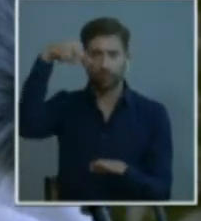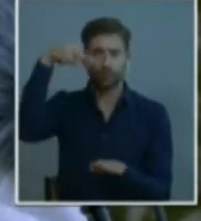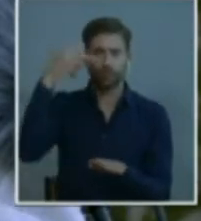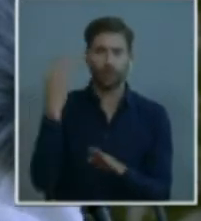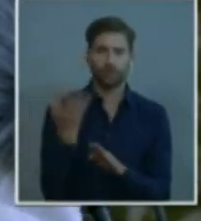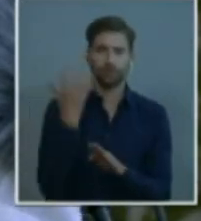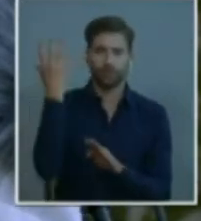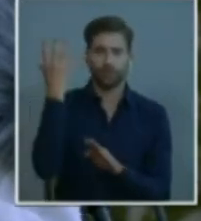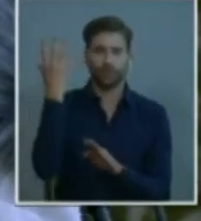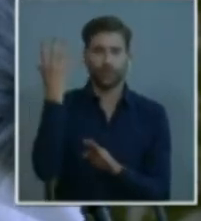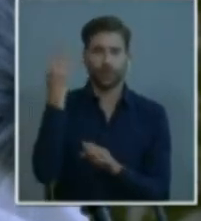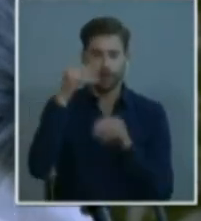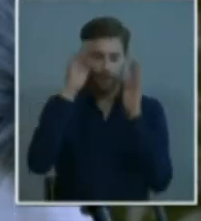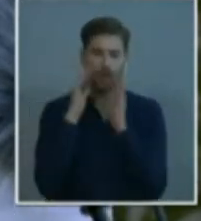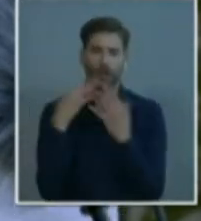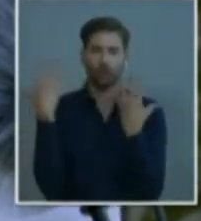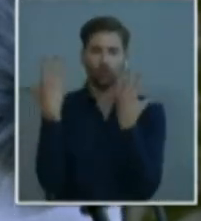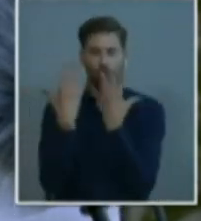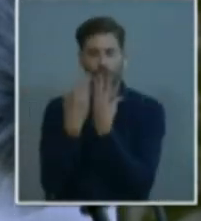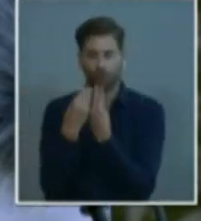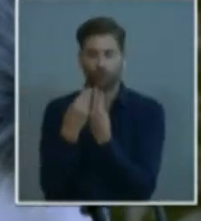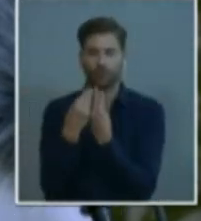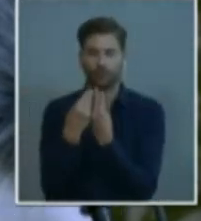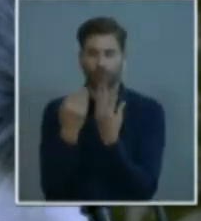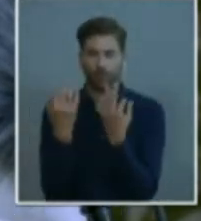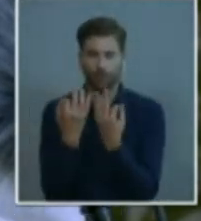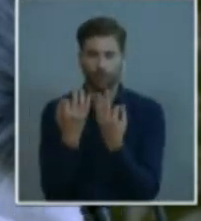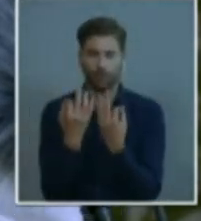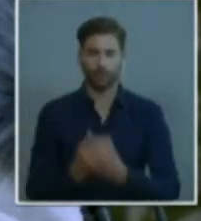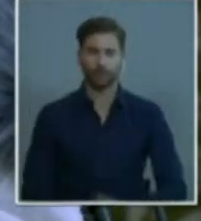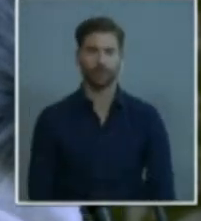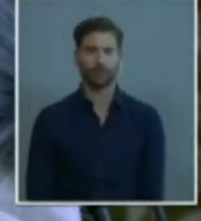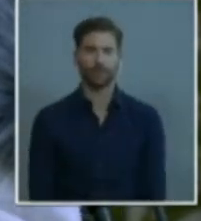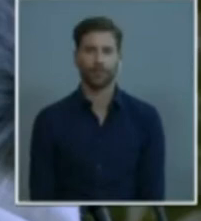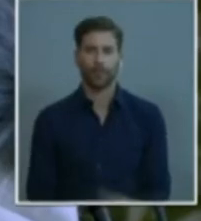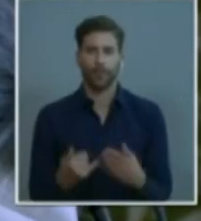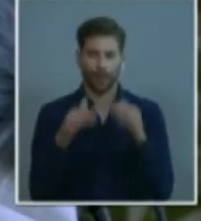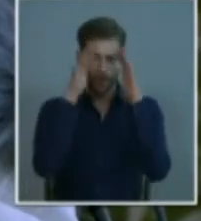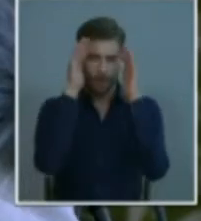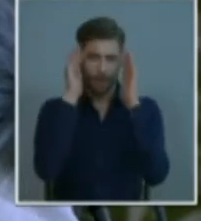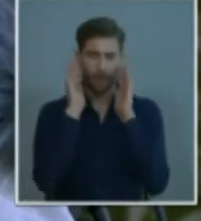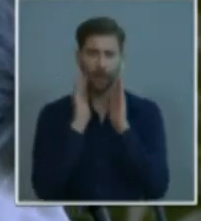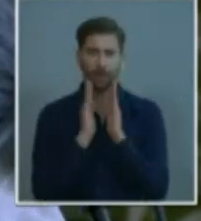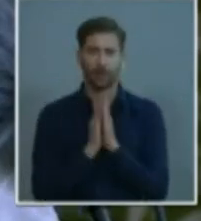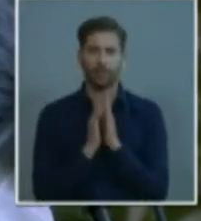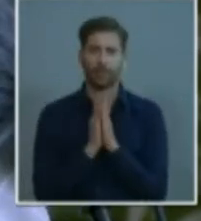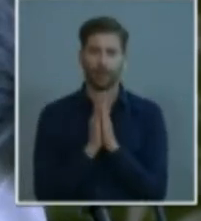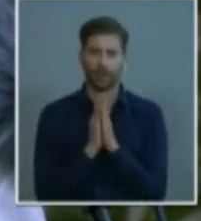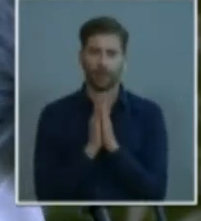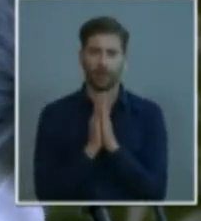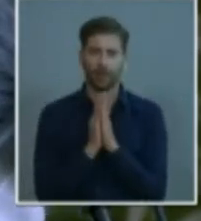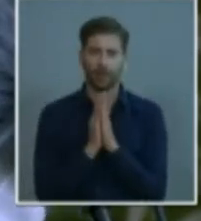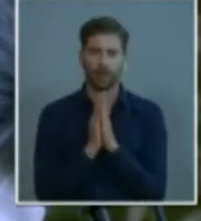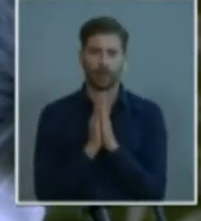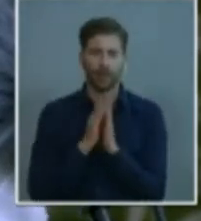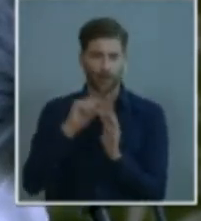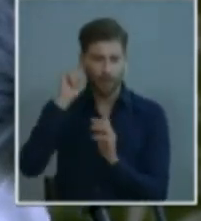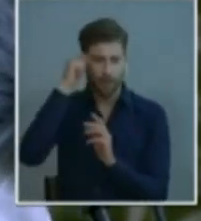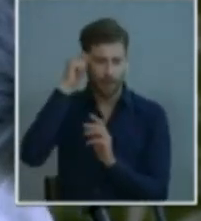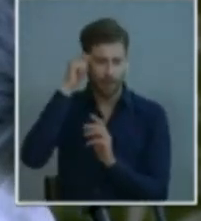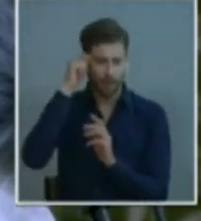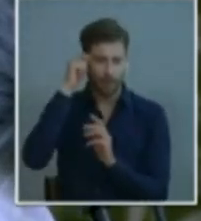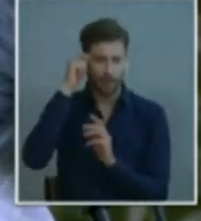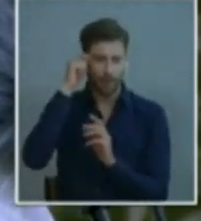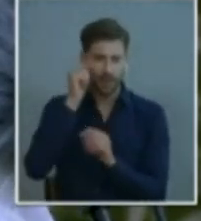E assim Maria, conforma-se até às últimas consequências, com o seu